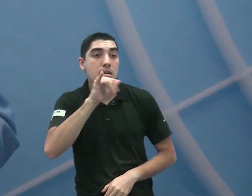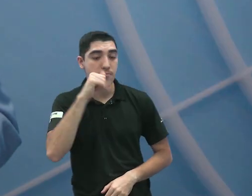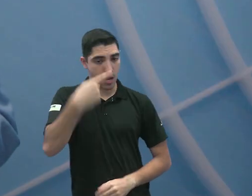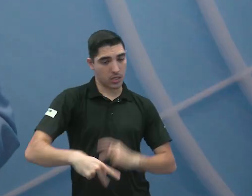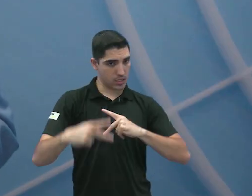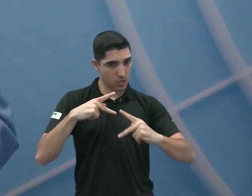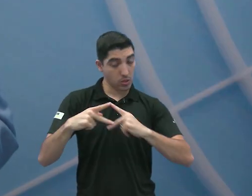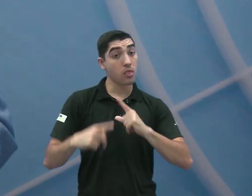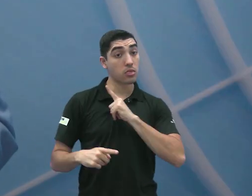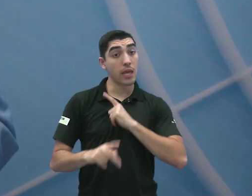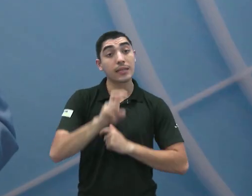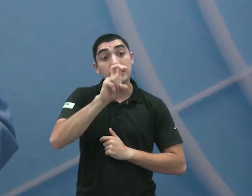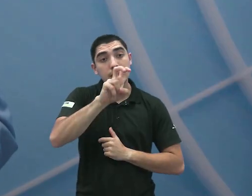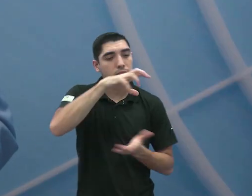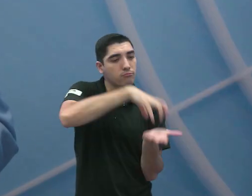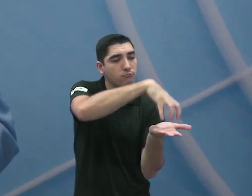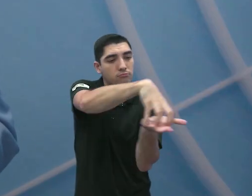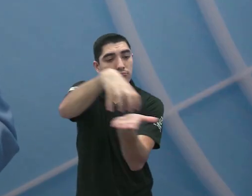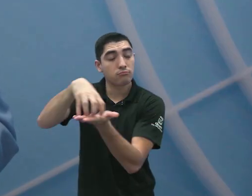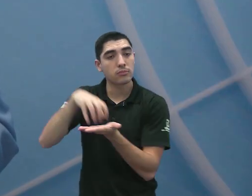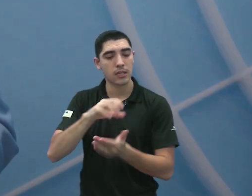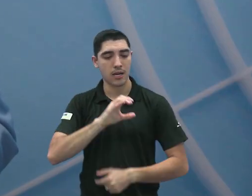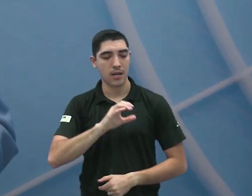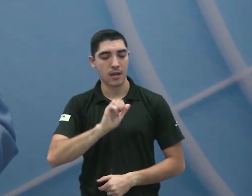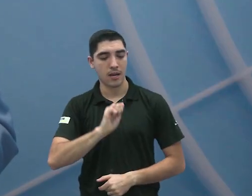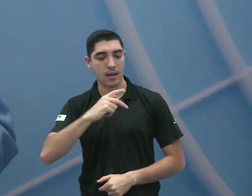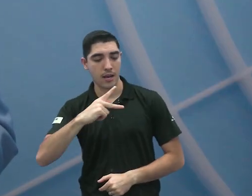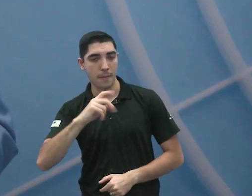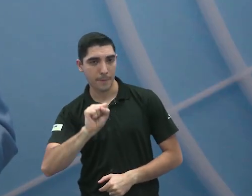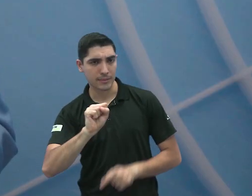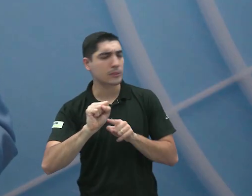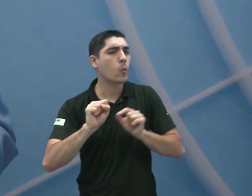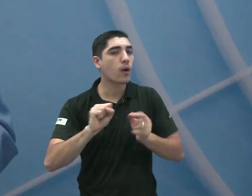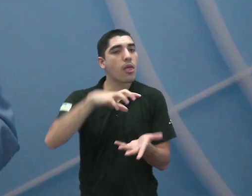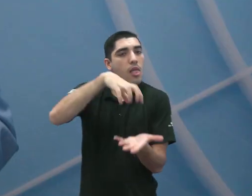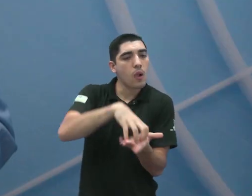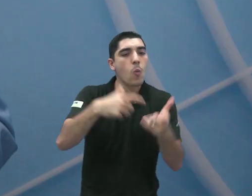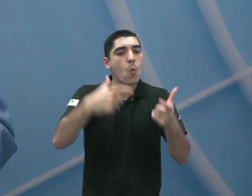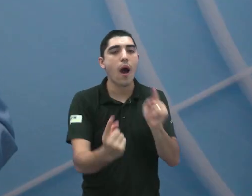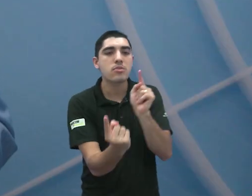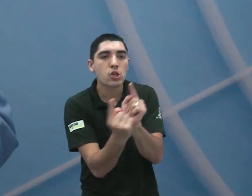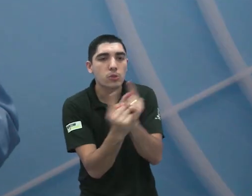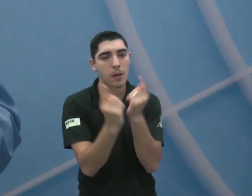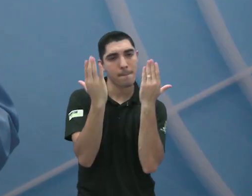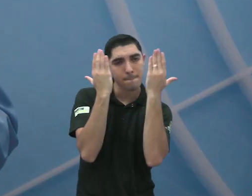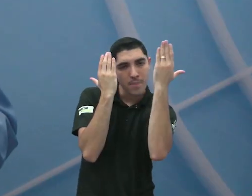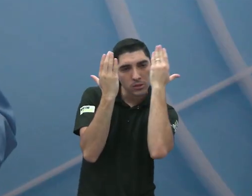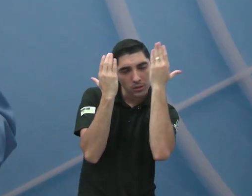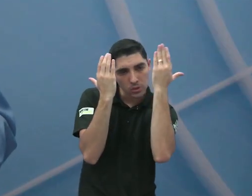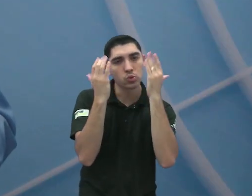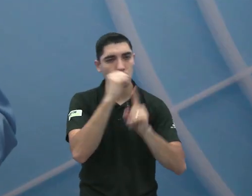exemplo, existem 5 unidades do CAPS, né, os Centros de Atenção Psicossocial, espalhadas